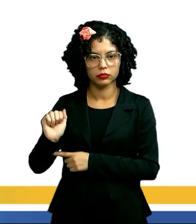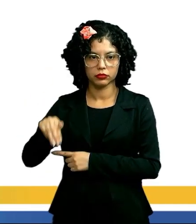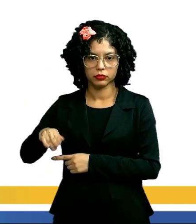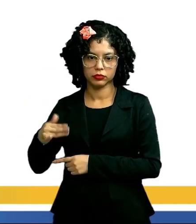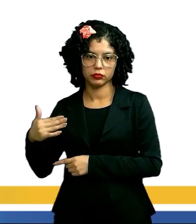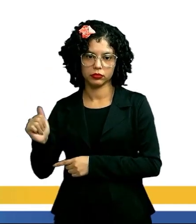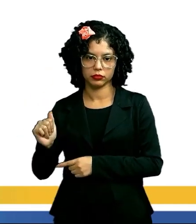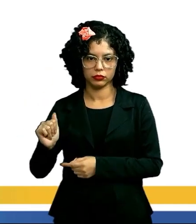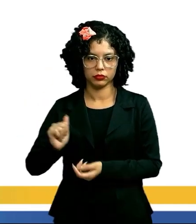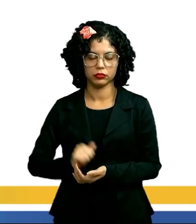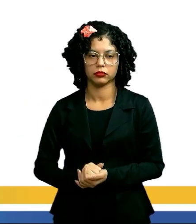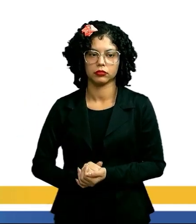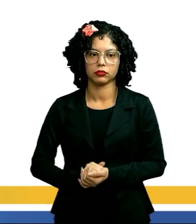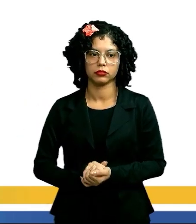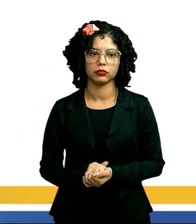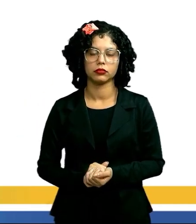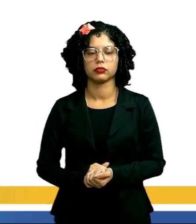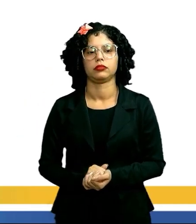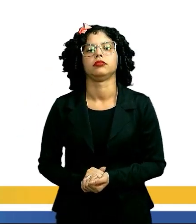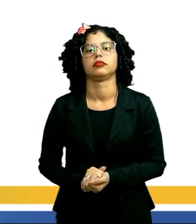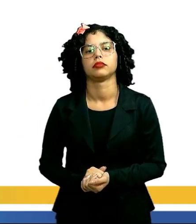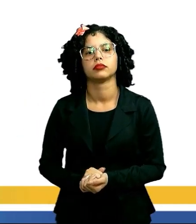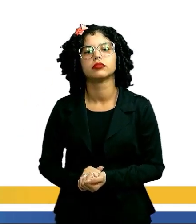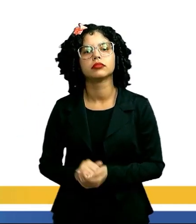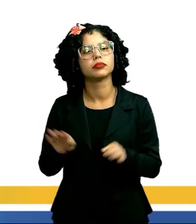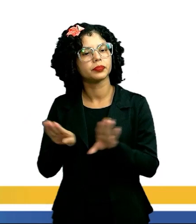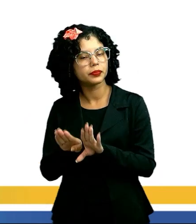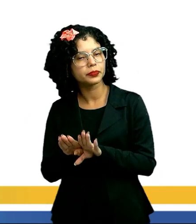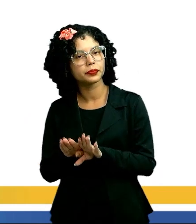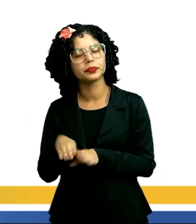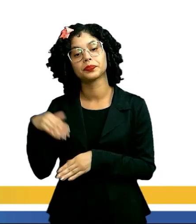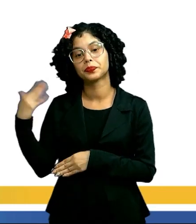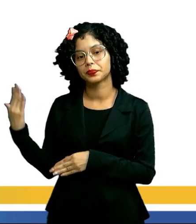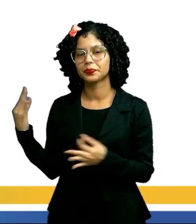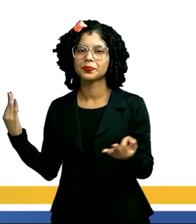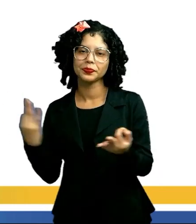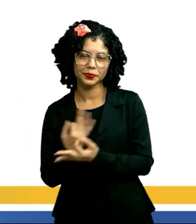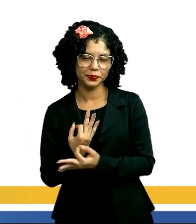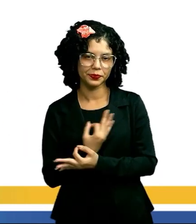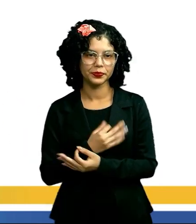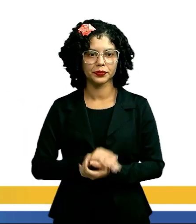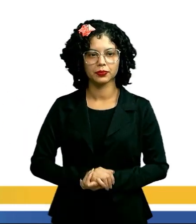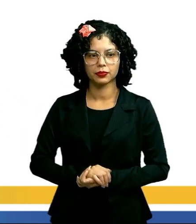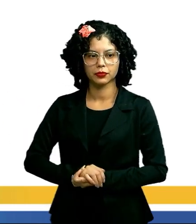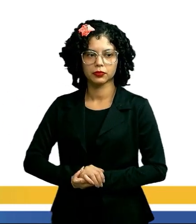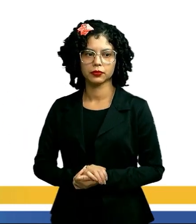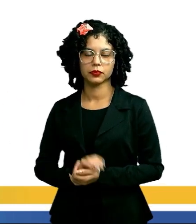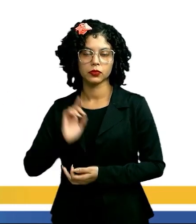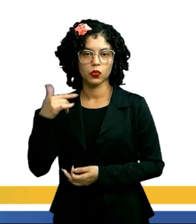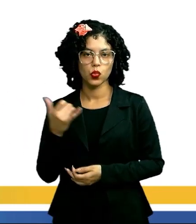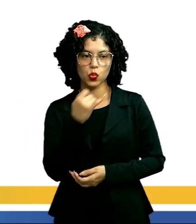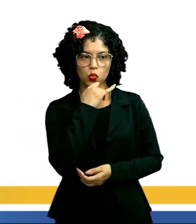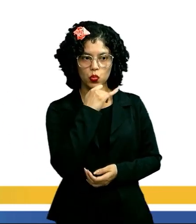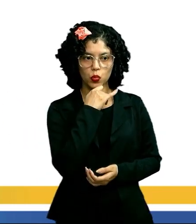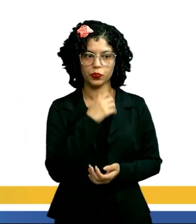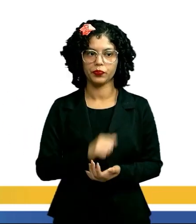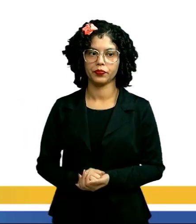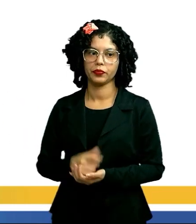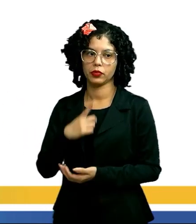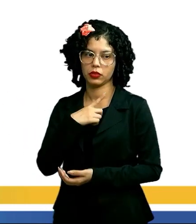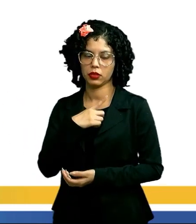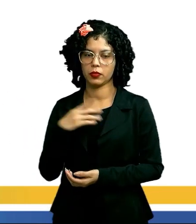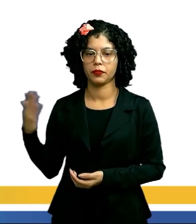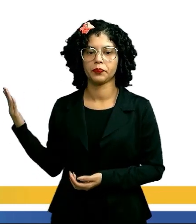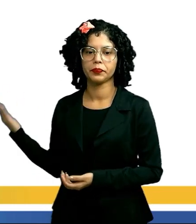3 está ali a nossa amina, então nós temos um hex 2-en 3-amina. Perfeito, pessoal? Um outro exemplo, nós temos